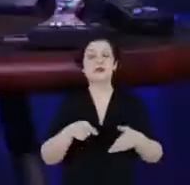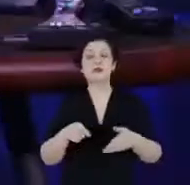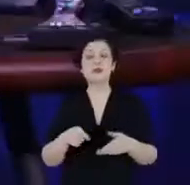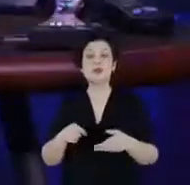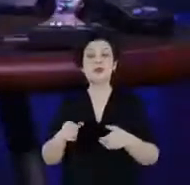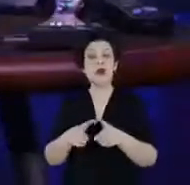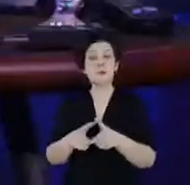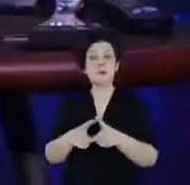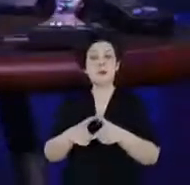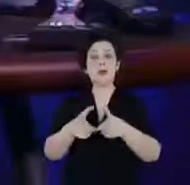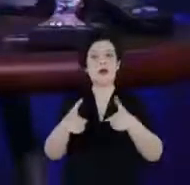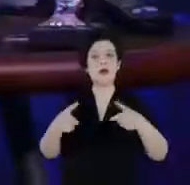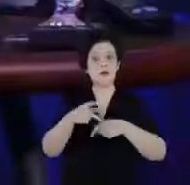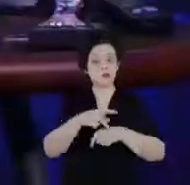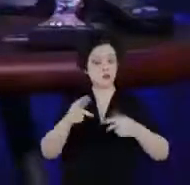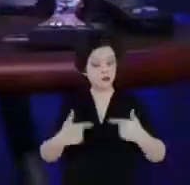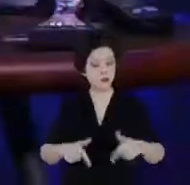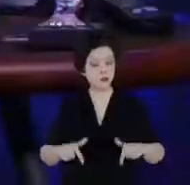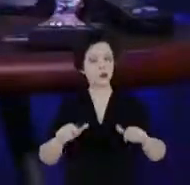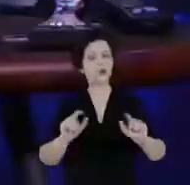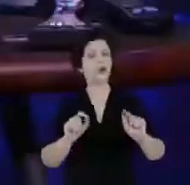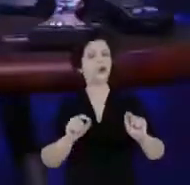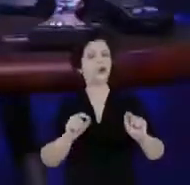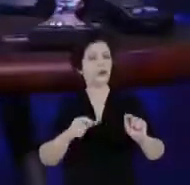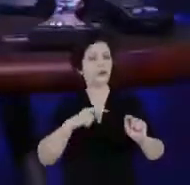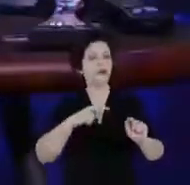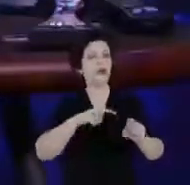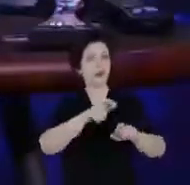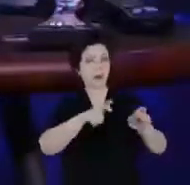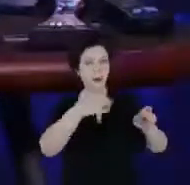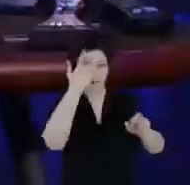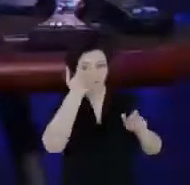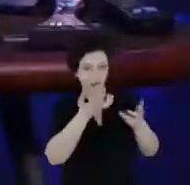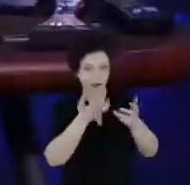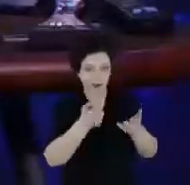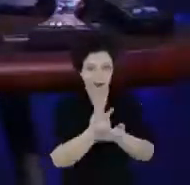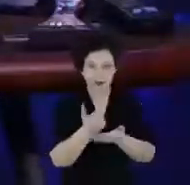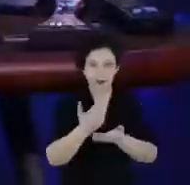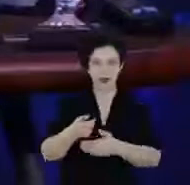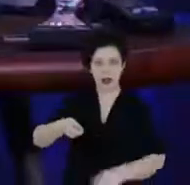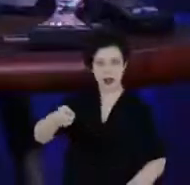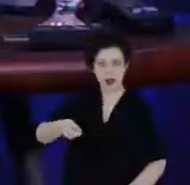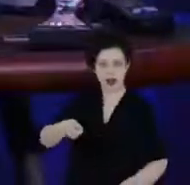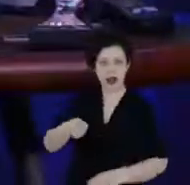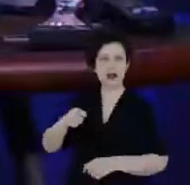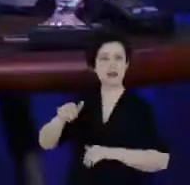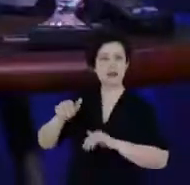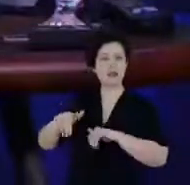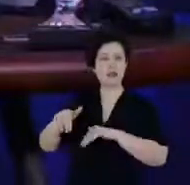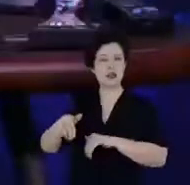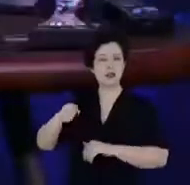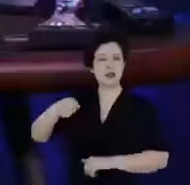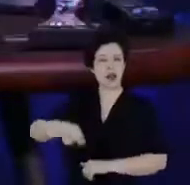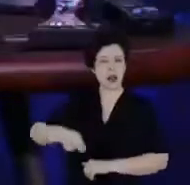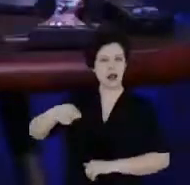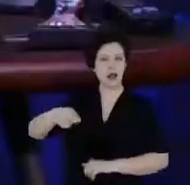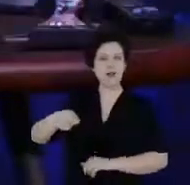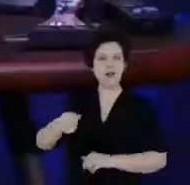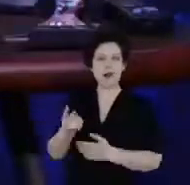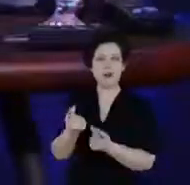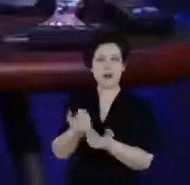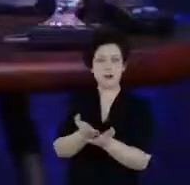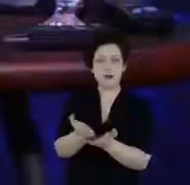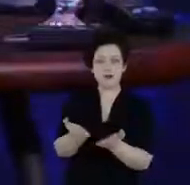renováveis é justamente ter mercado. Vamos lembrar que o leilão de setembro, o leilão regulado de setembro,